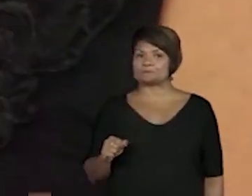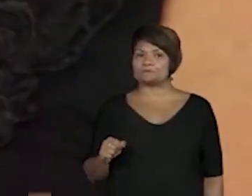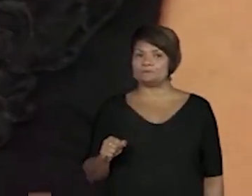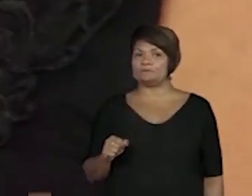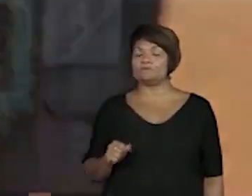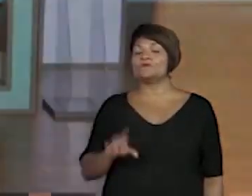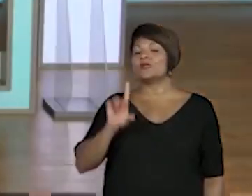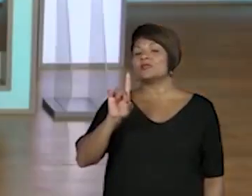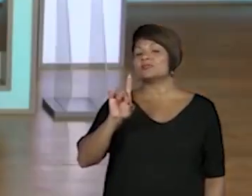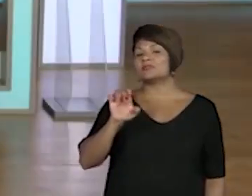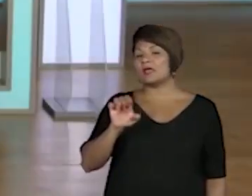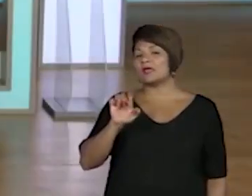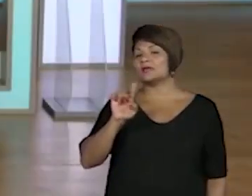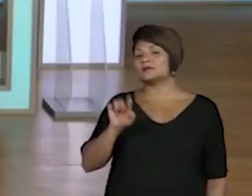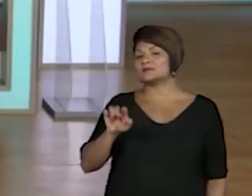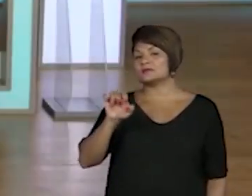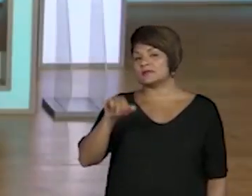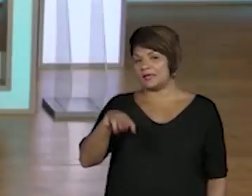as dezenas